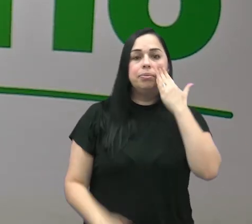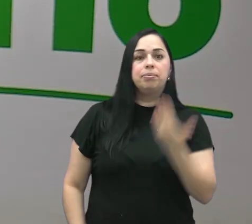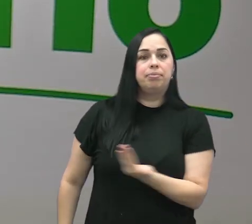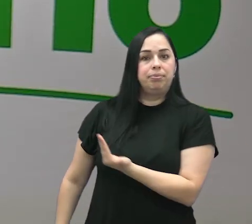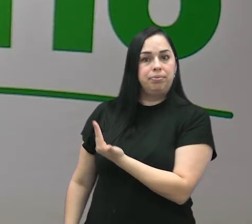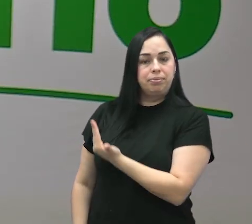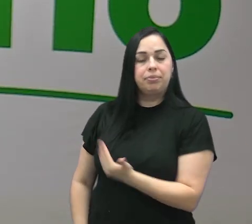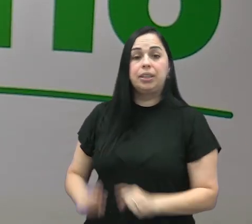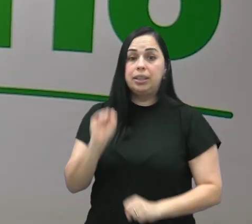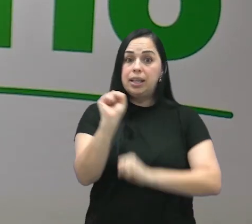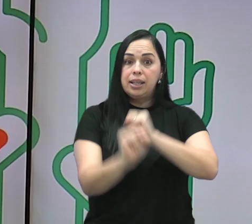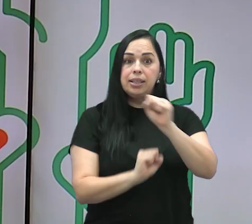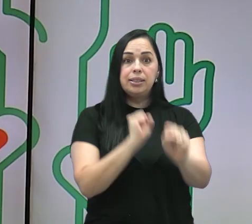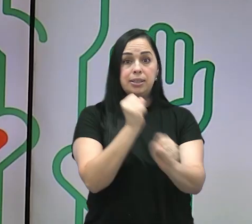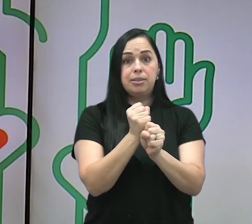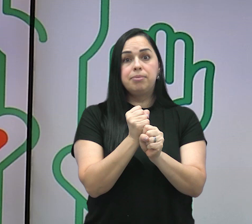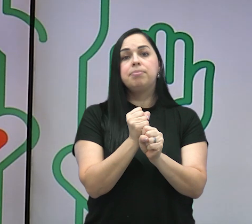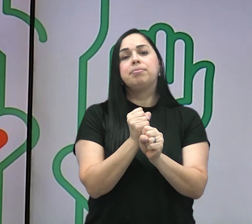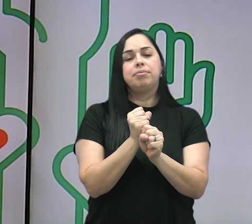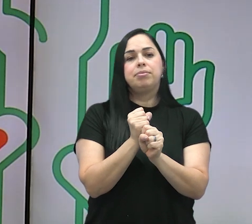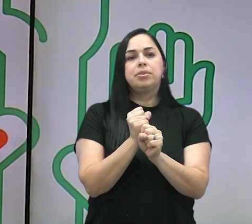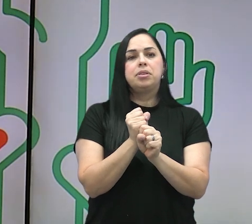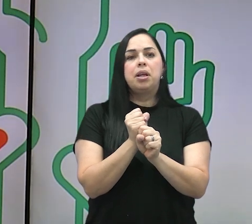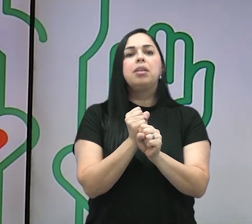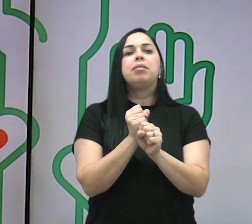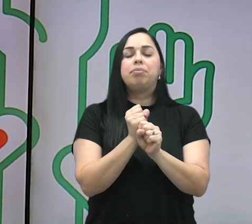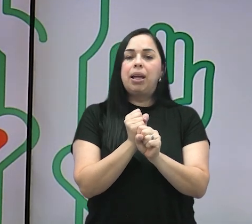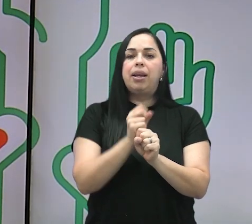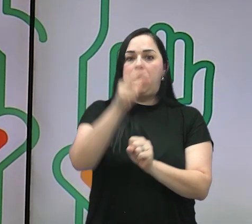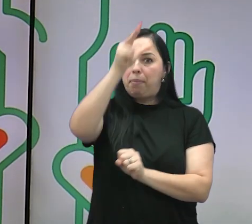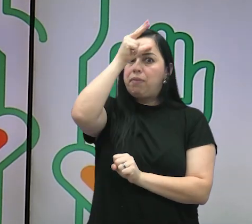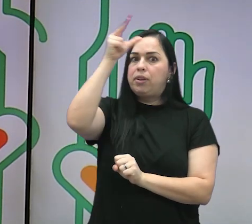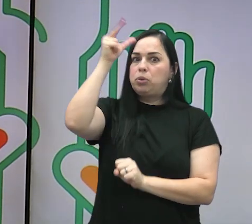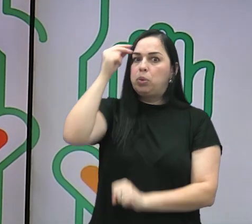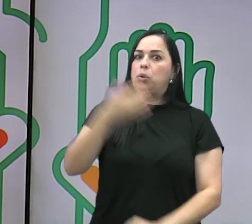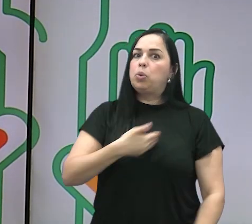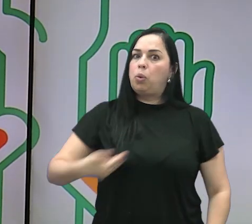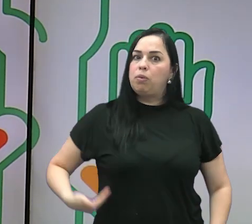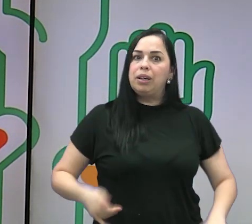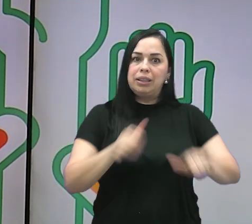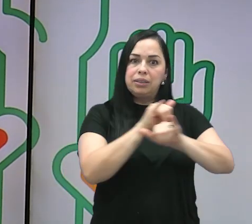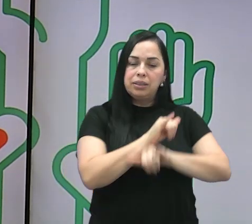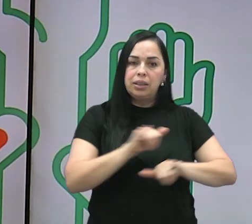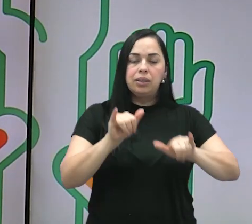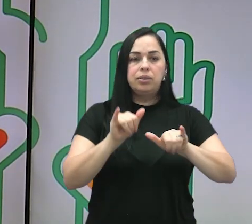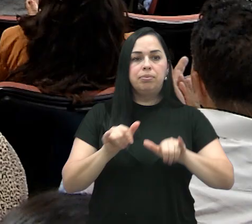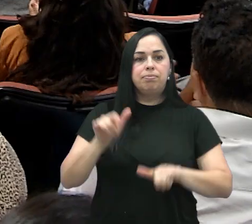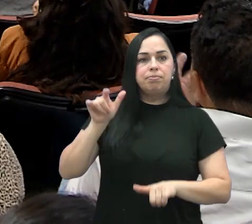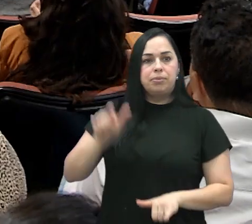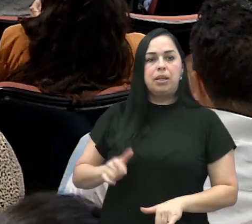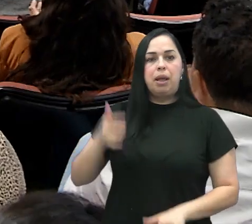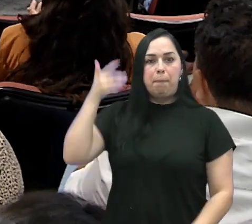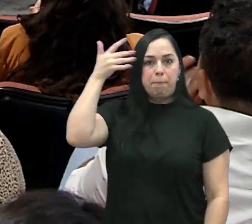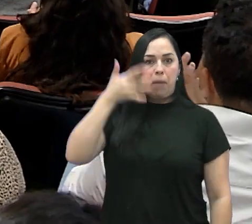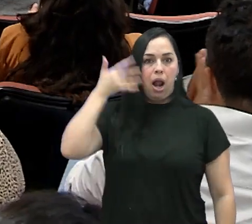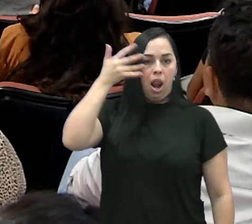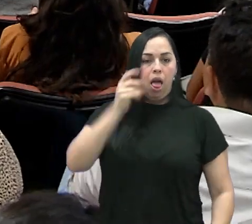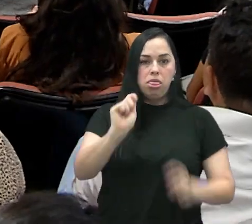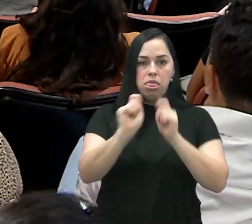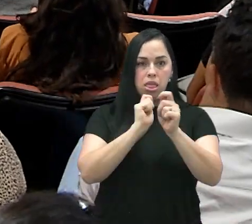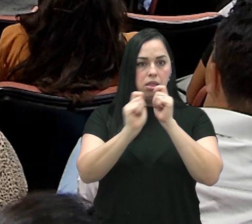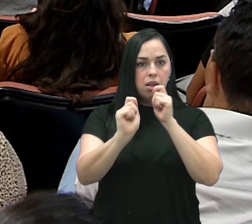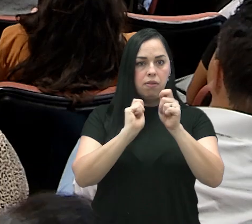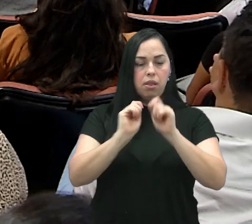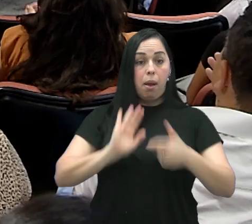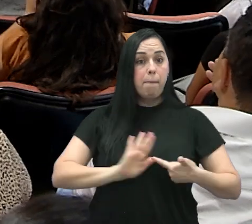campanha Imposto Solidário, que neste ano vai contar com a mobilização do poder público. A ação foi apresentada em